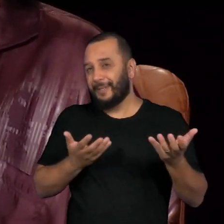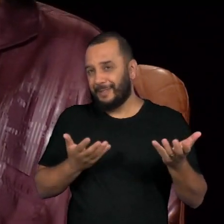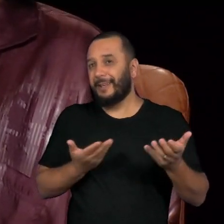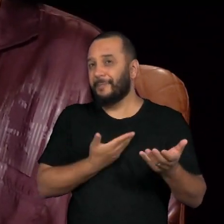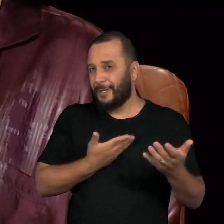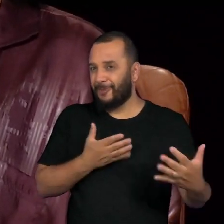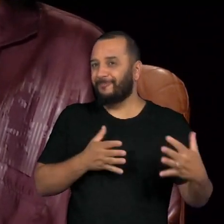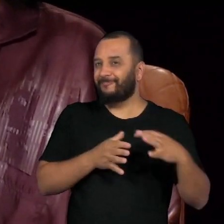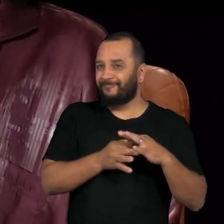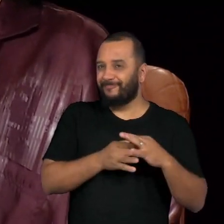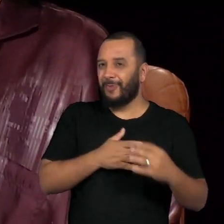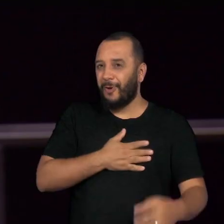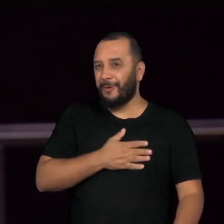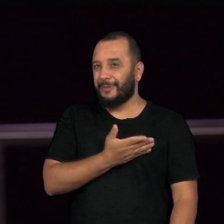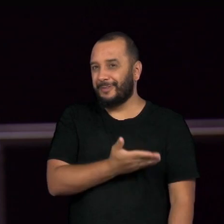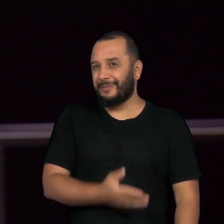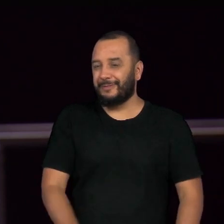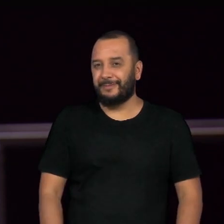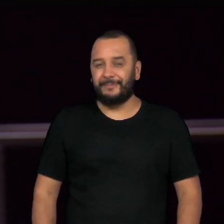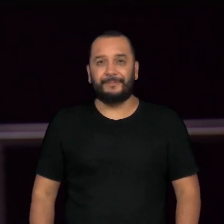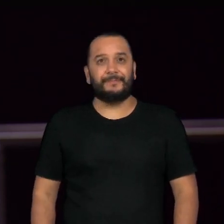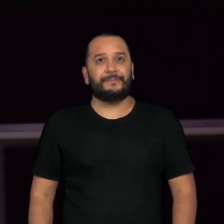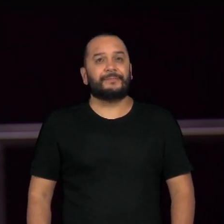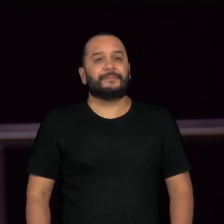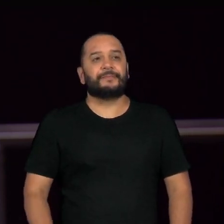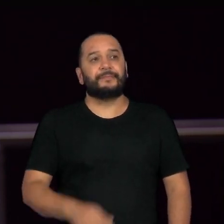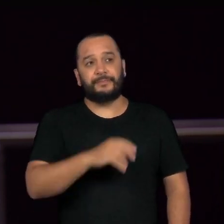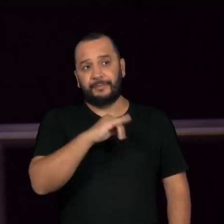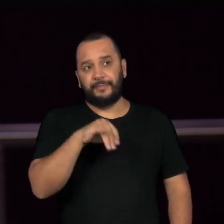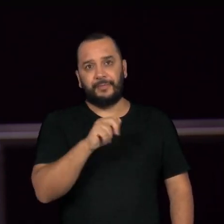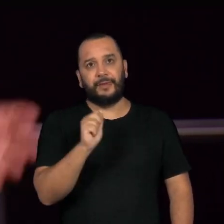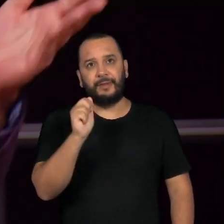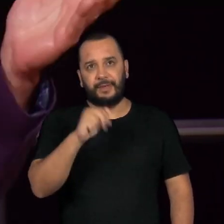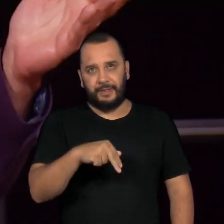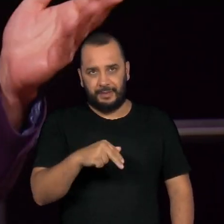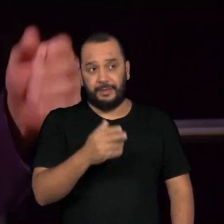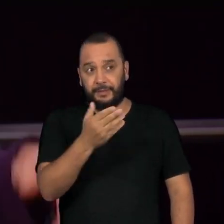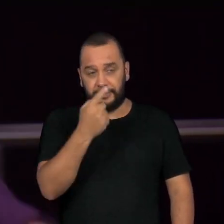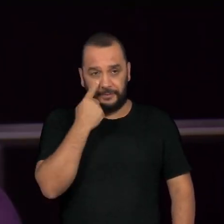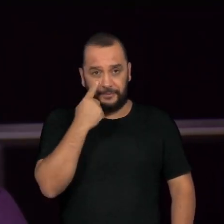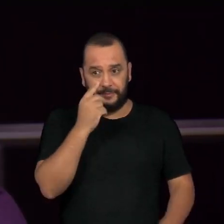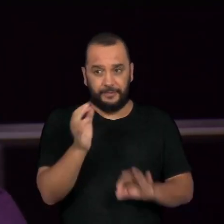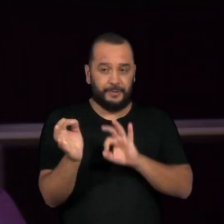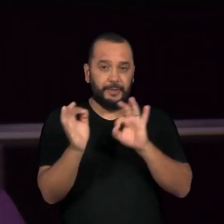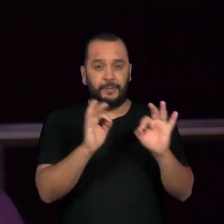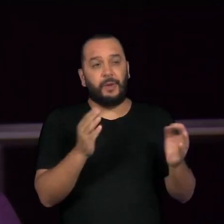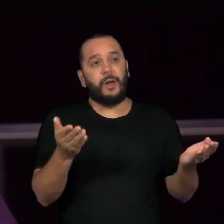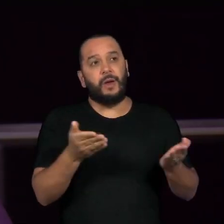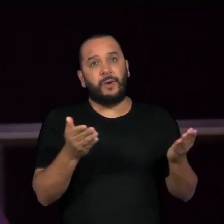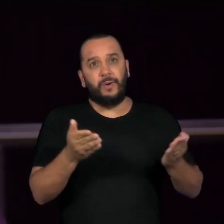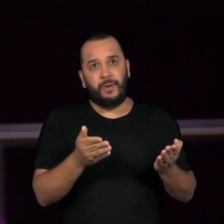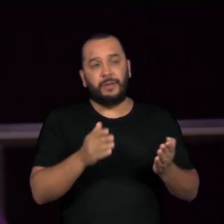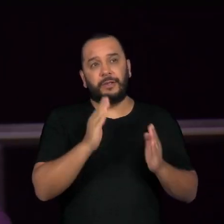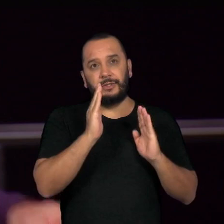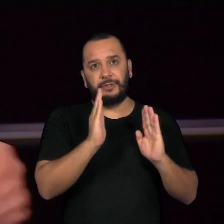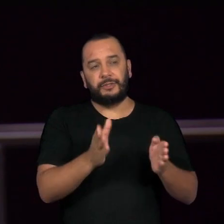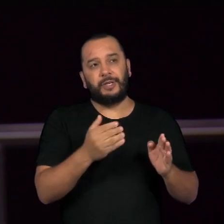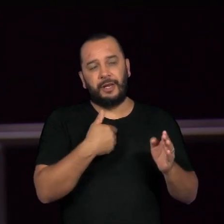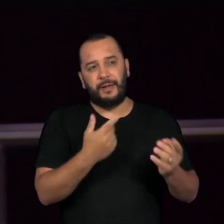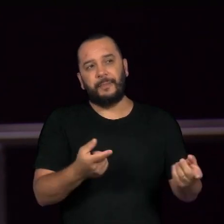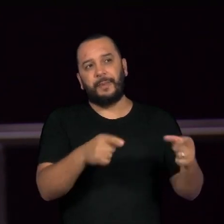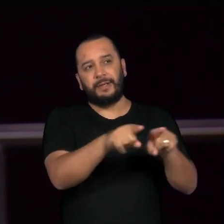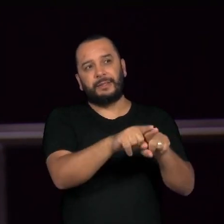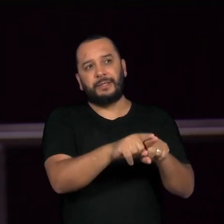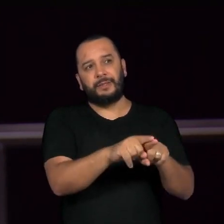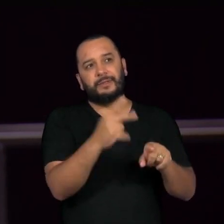grandes amigos. Aliás, o Jean-Claude, que a gente acabou de ver no depoimento, foi seu parceiro num